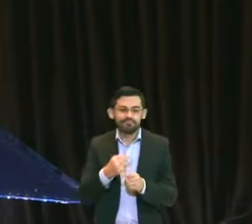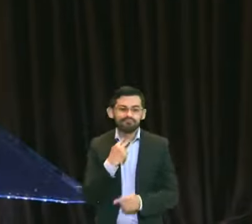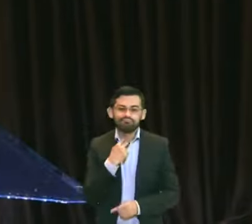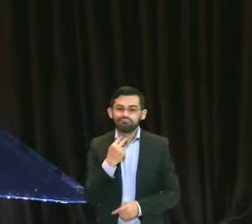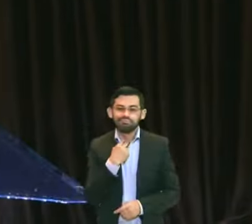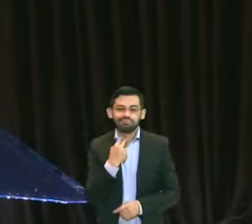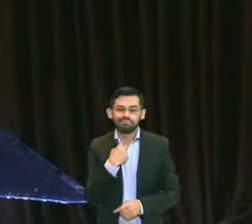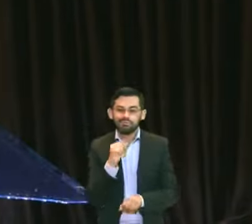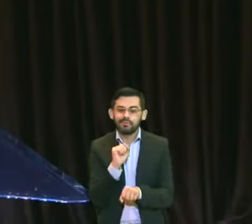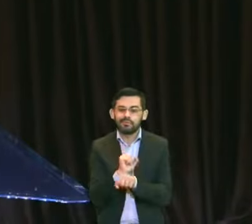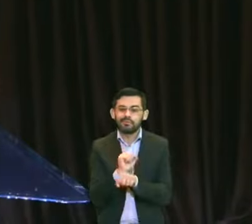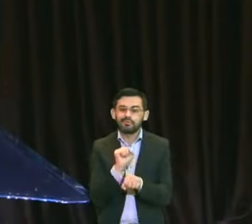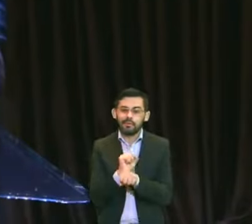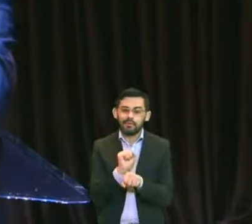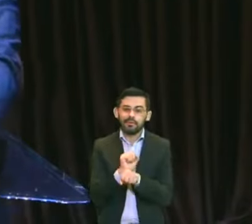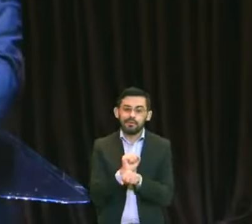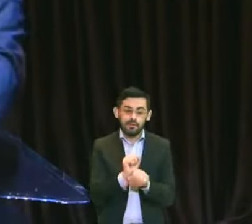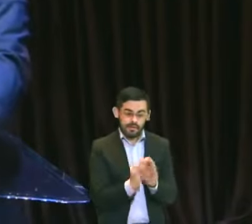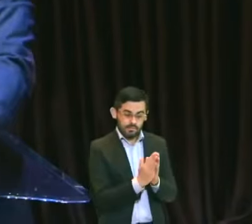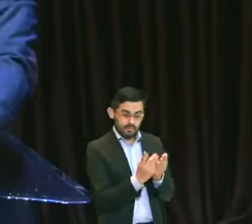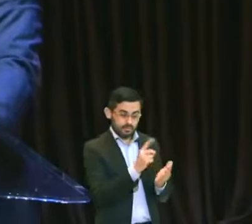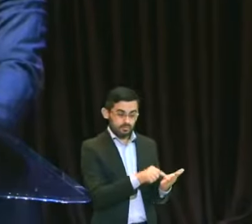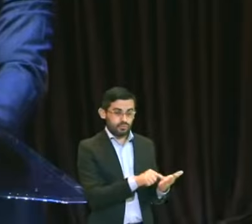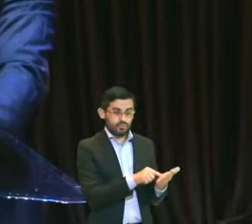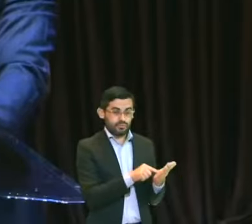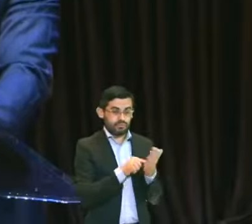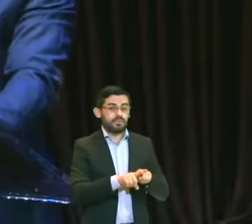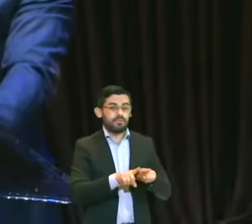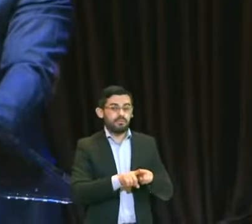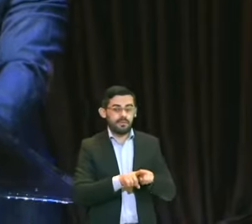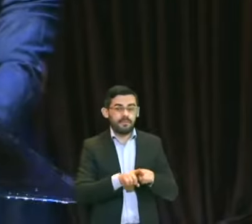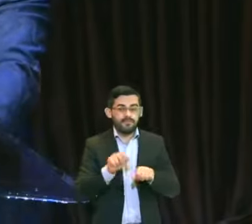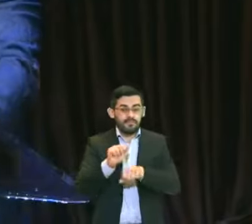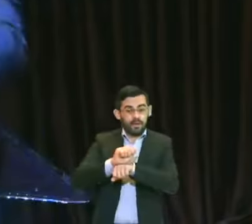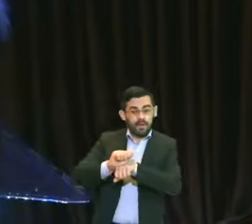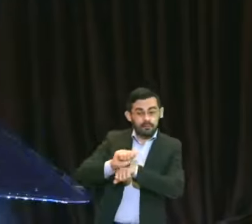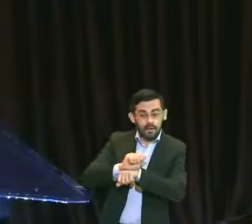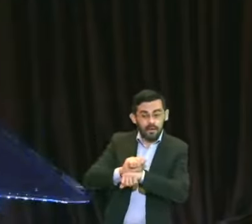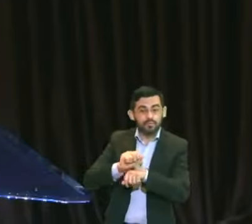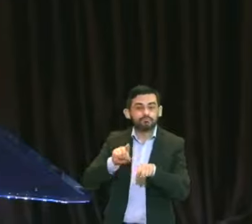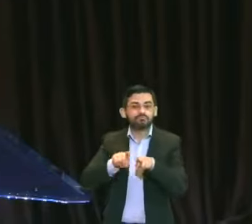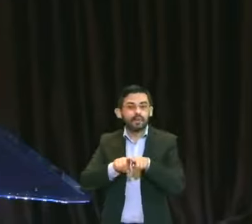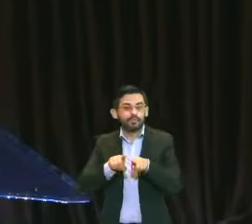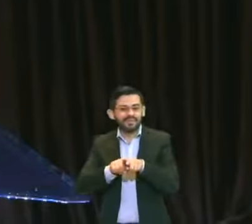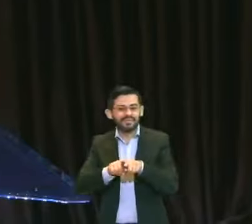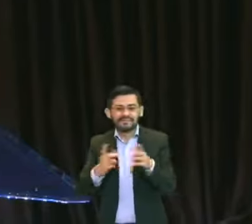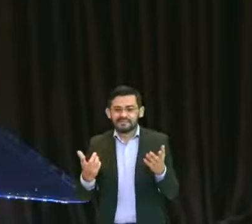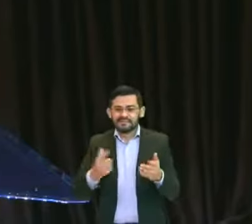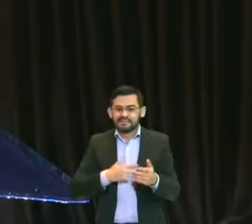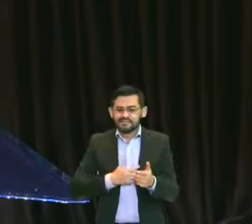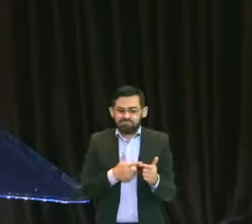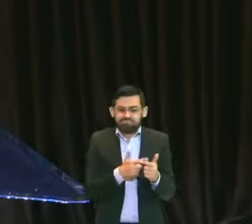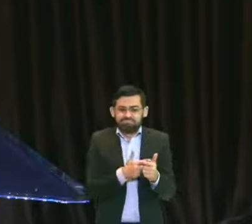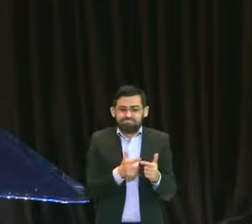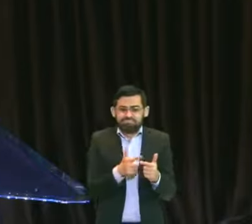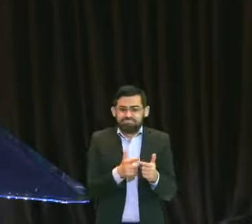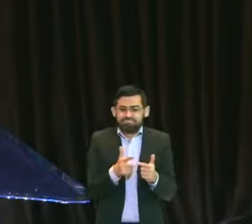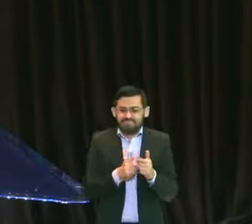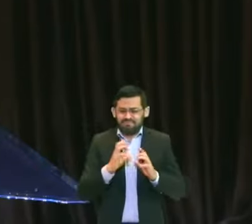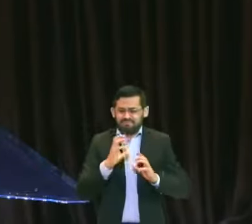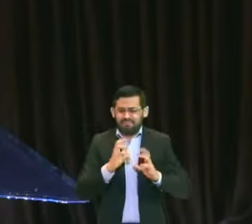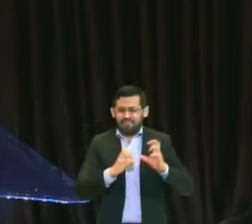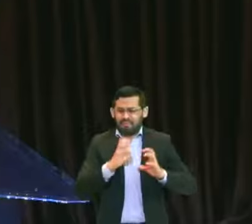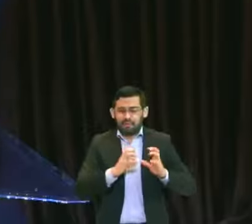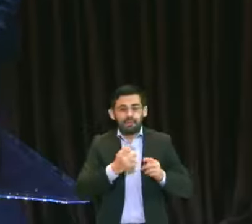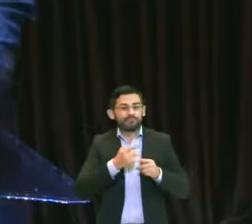esperar. A Bíblia também nos mostra que Abraão colocou a família numa enrascada, uma